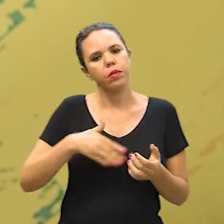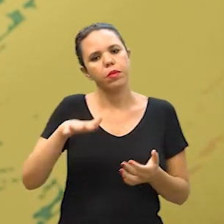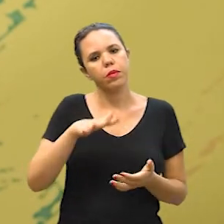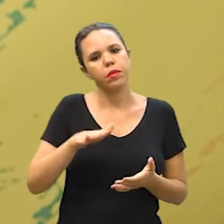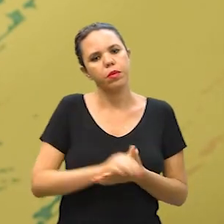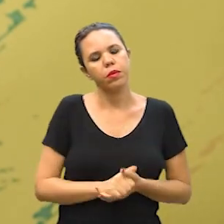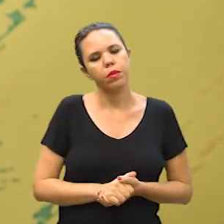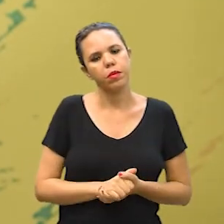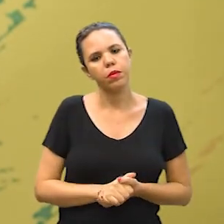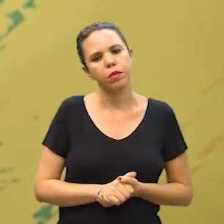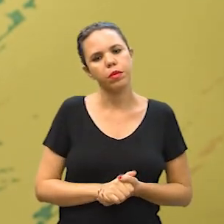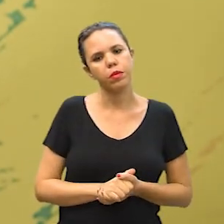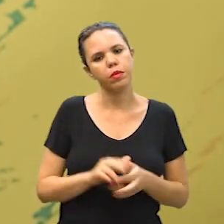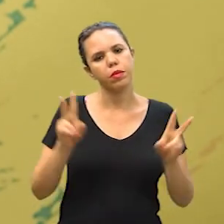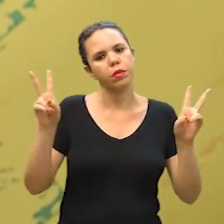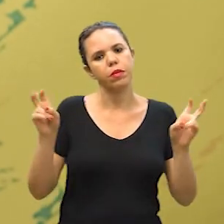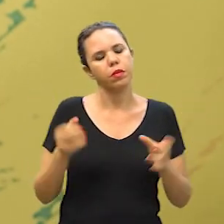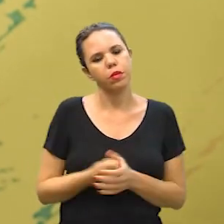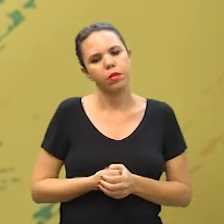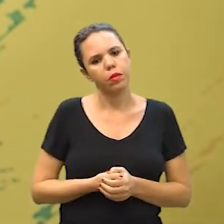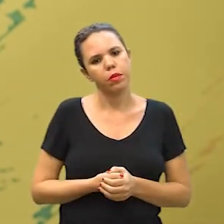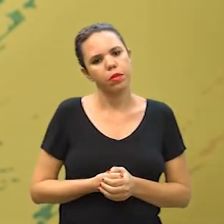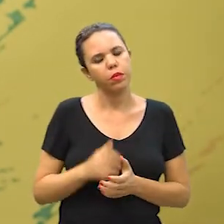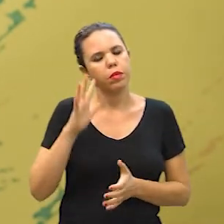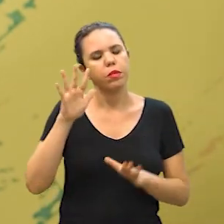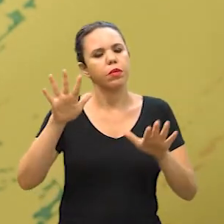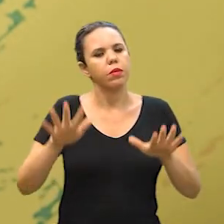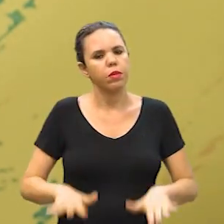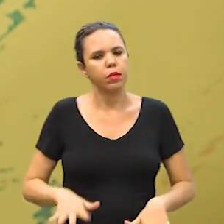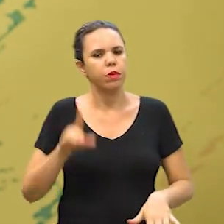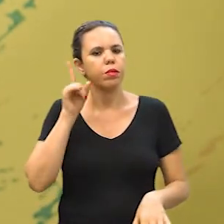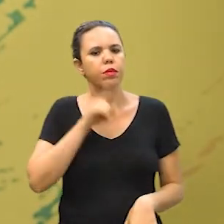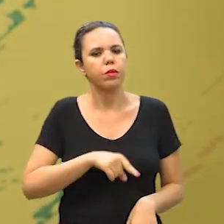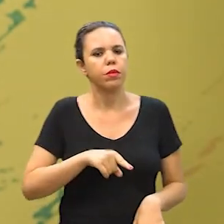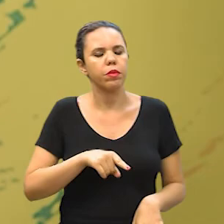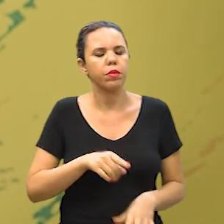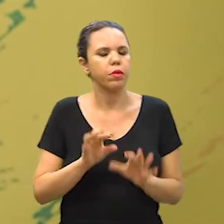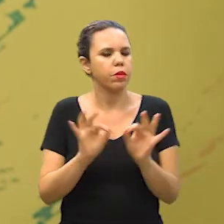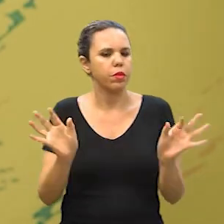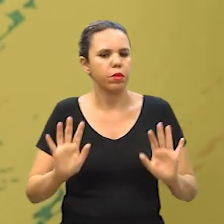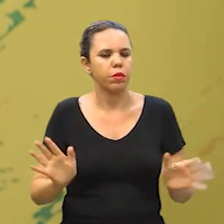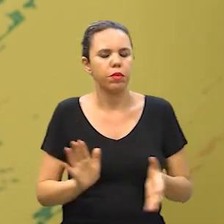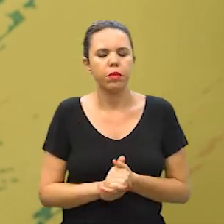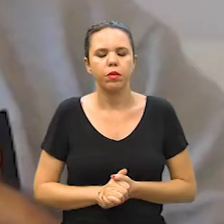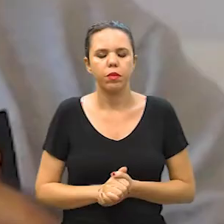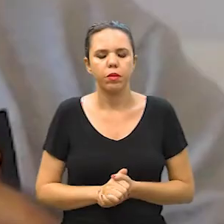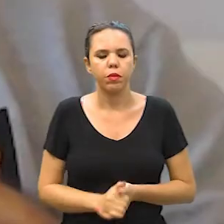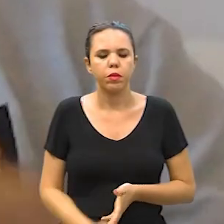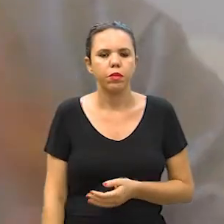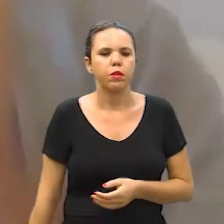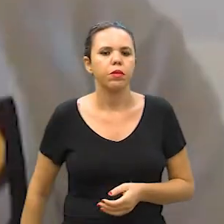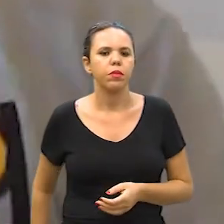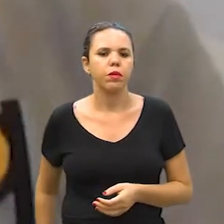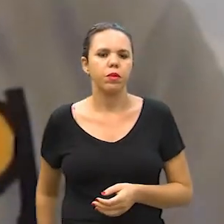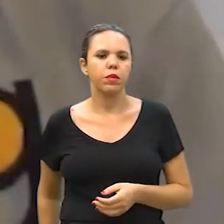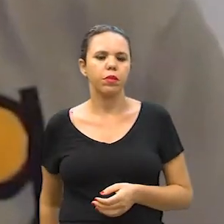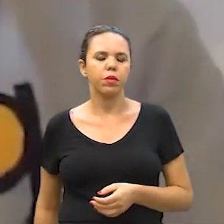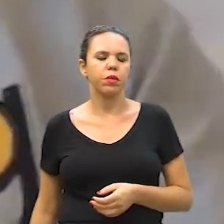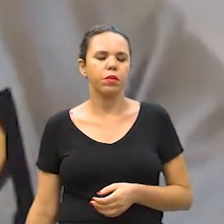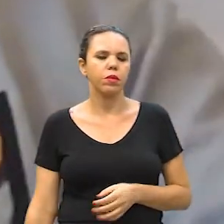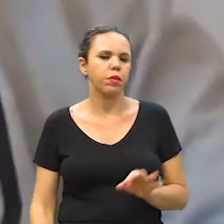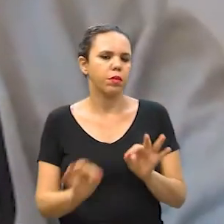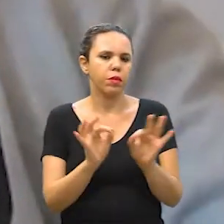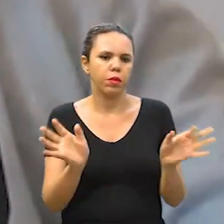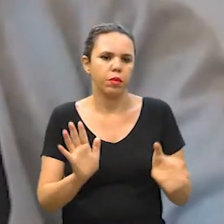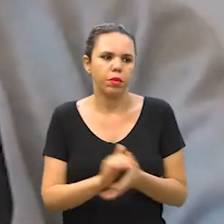amizade, enfim, e resolva ficar nos Estados Unidos. Não é tão simples assim, né, Mário? Não, não é